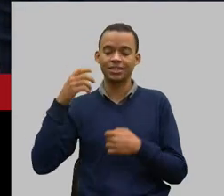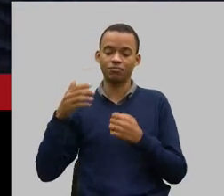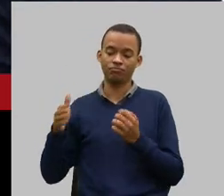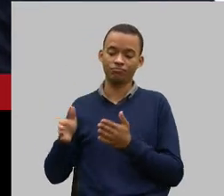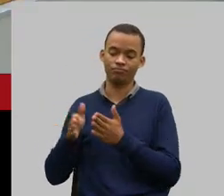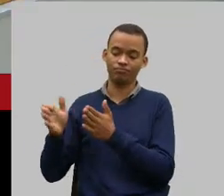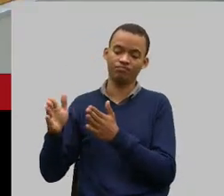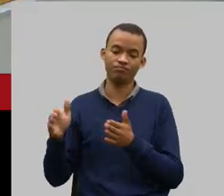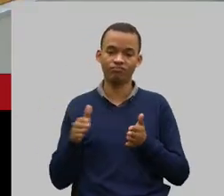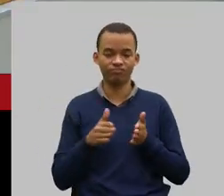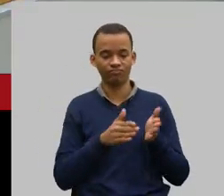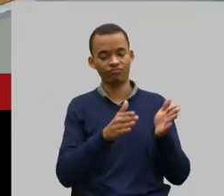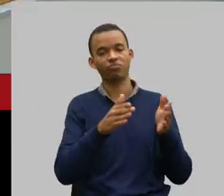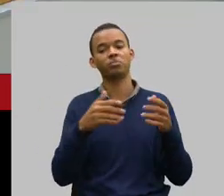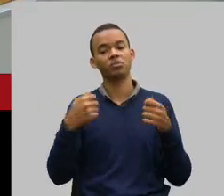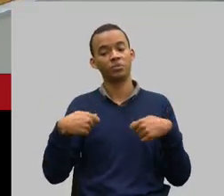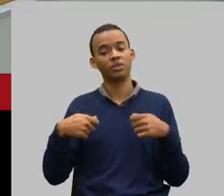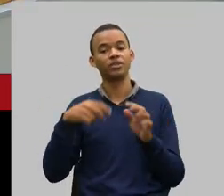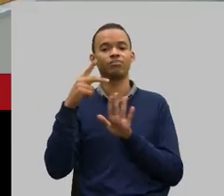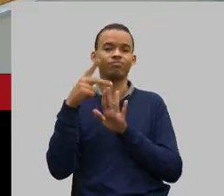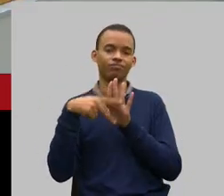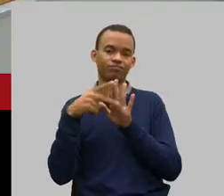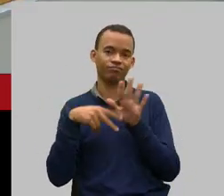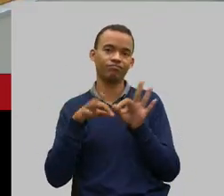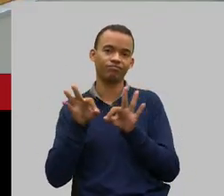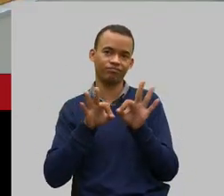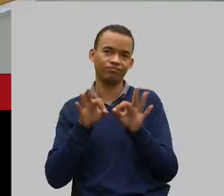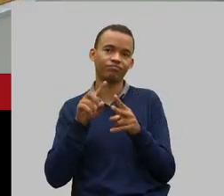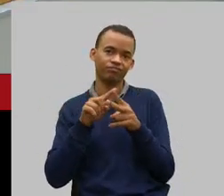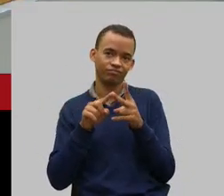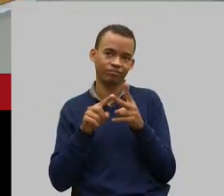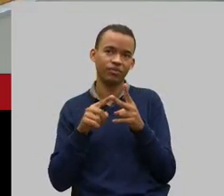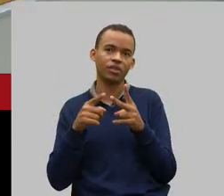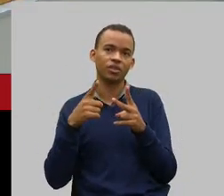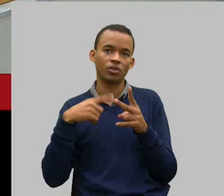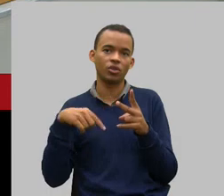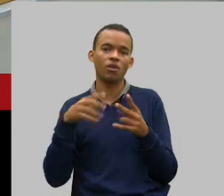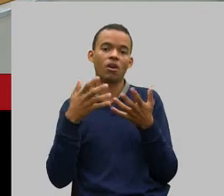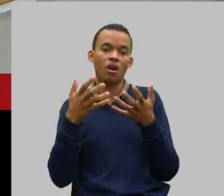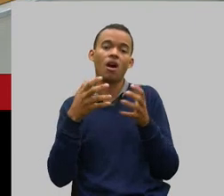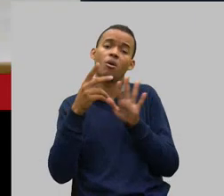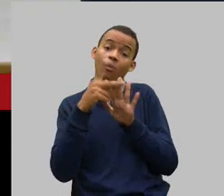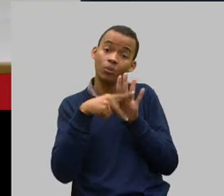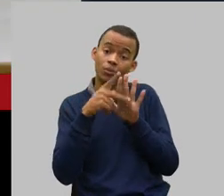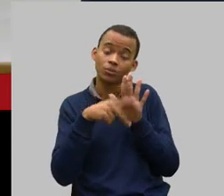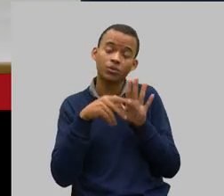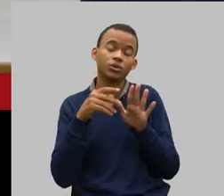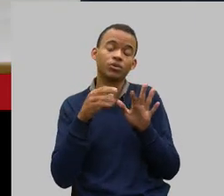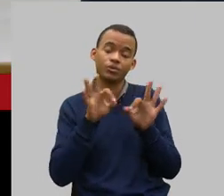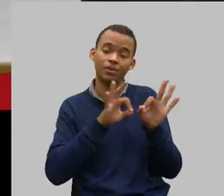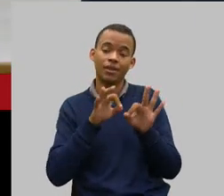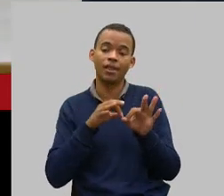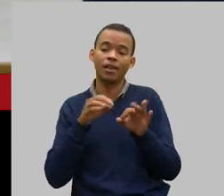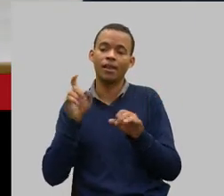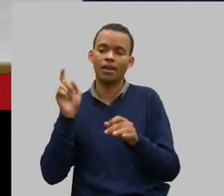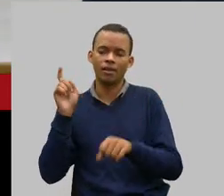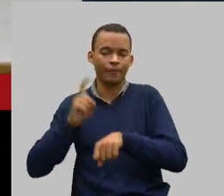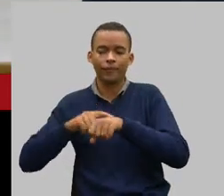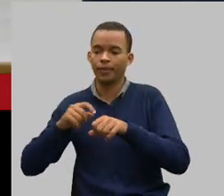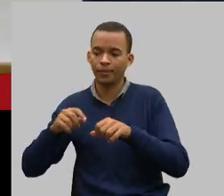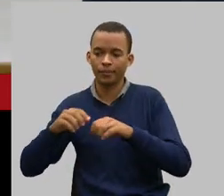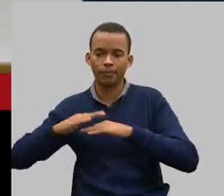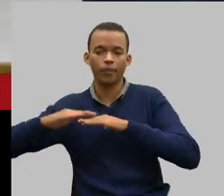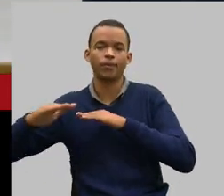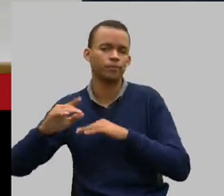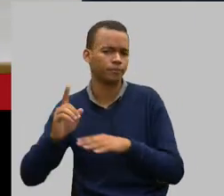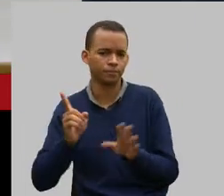ser feito o projeto não estamos nem querendo a obra não e para terminar você falou aí muito da nossa querida